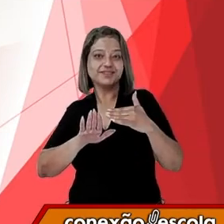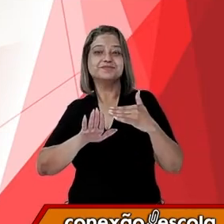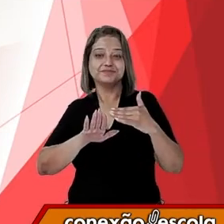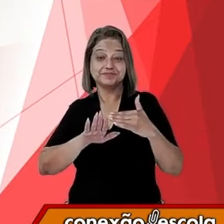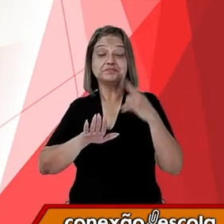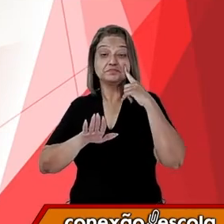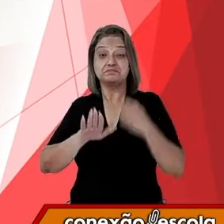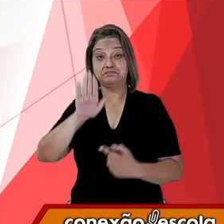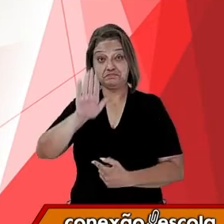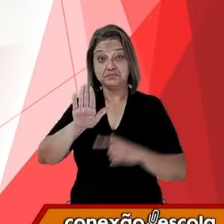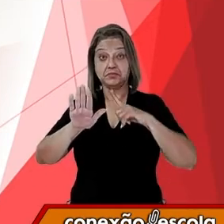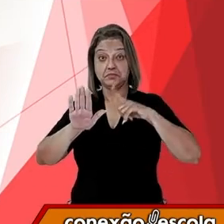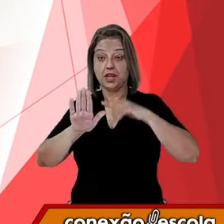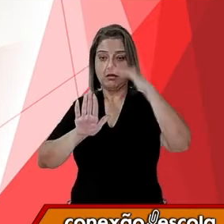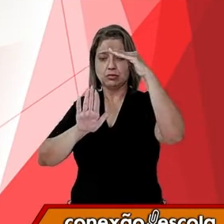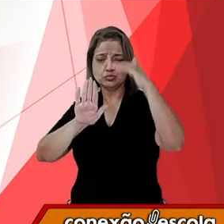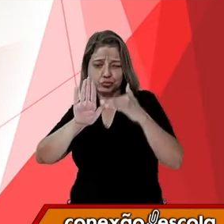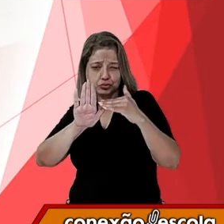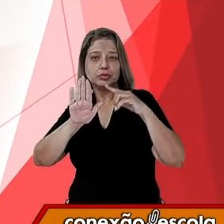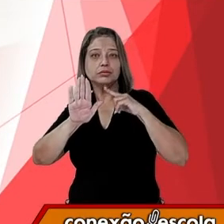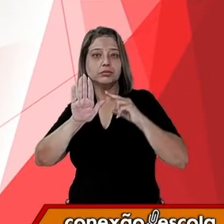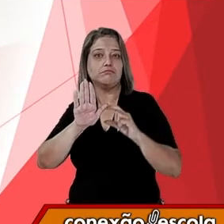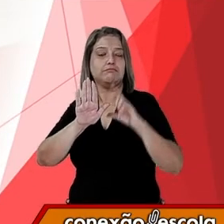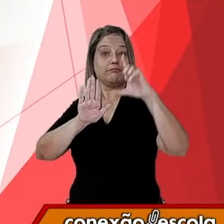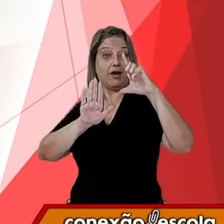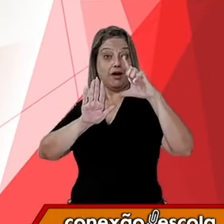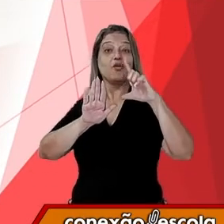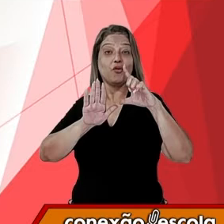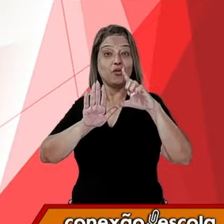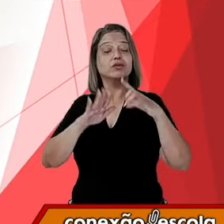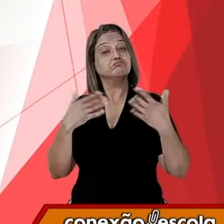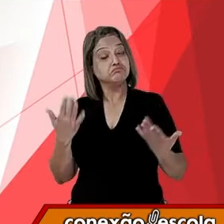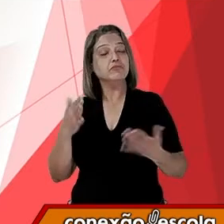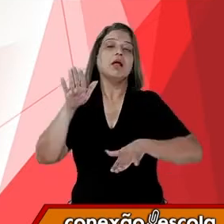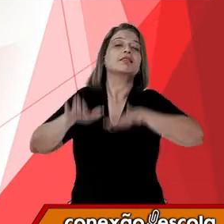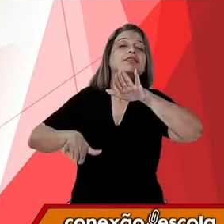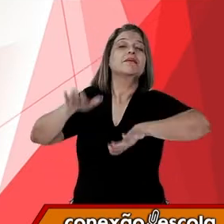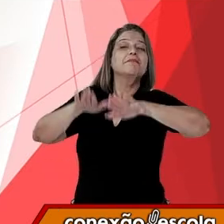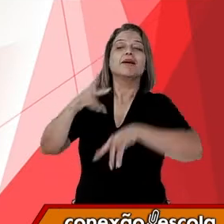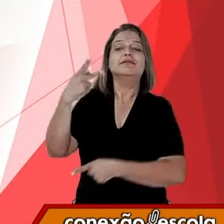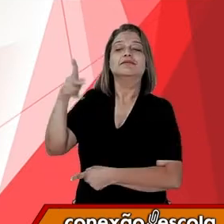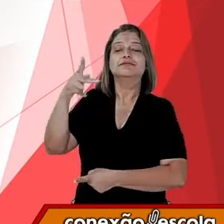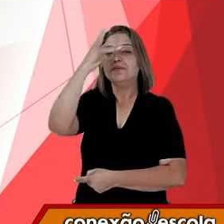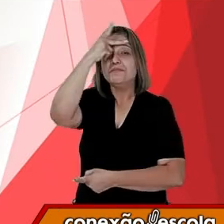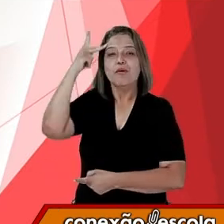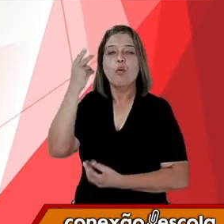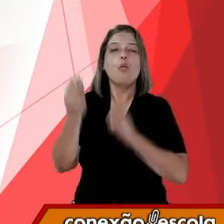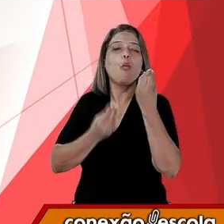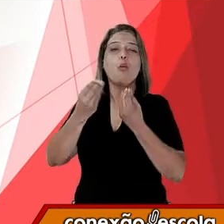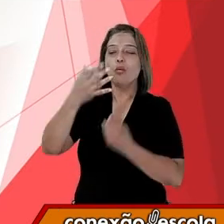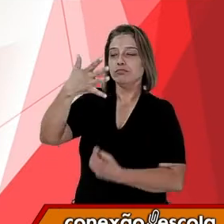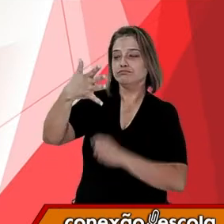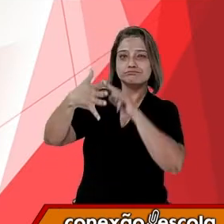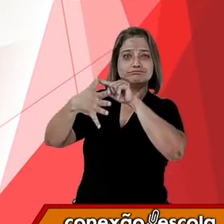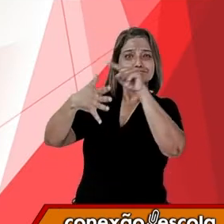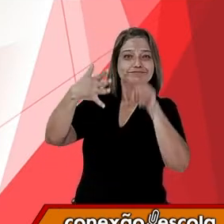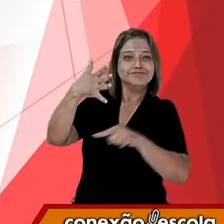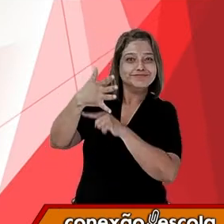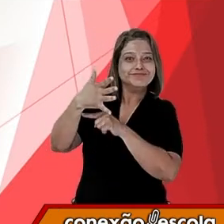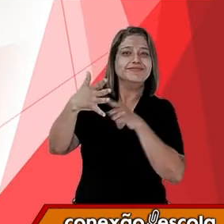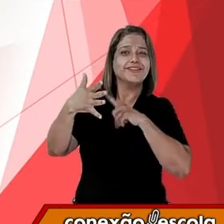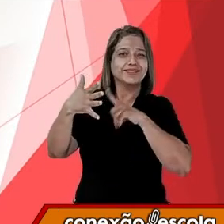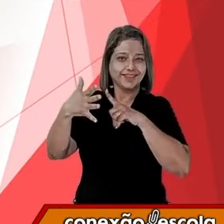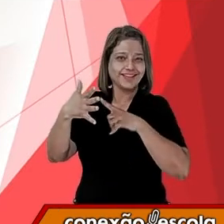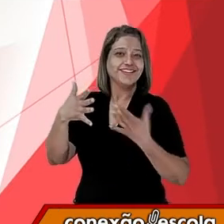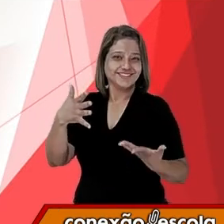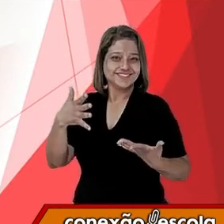Olha, uma mão pequena, uma mão maior. Então, depende da mão que está medindo. Quem